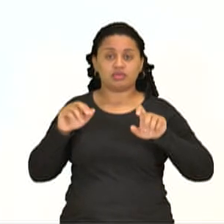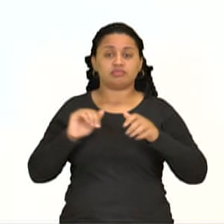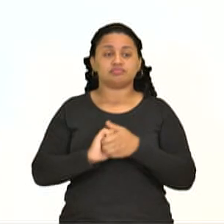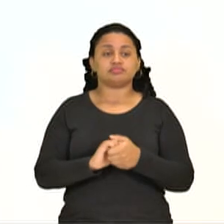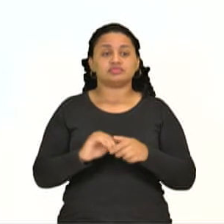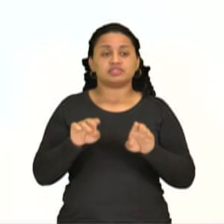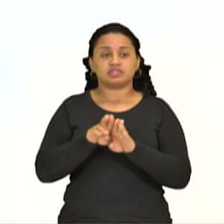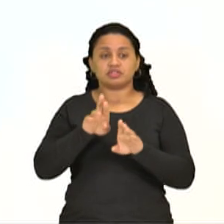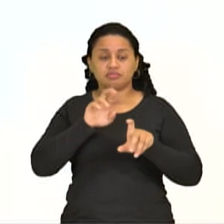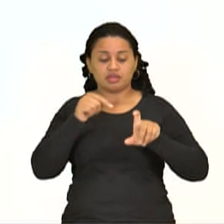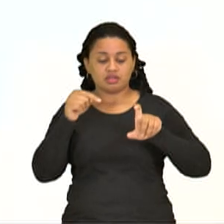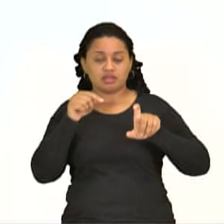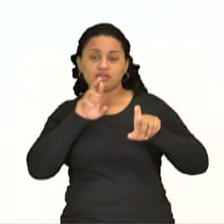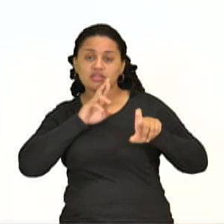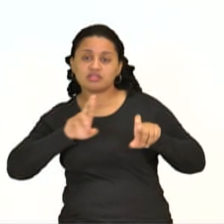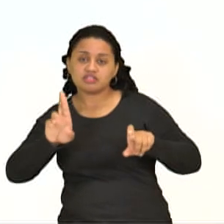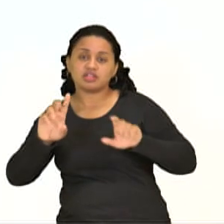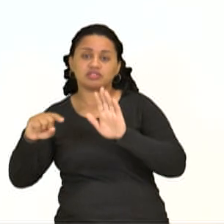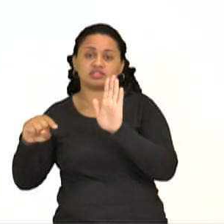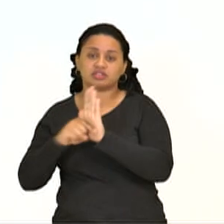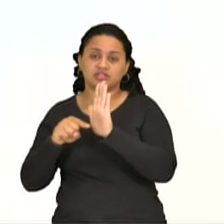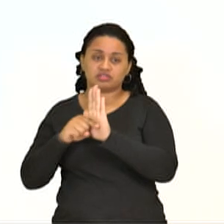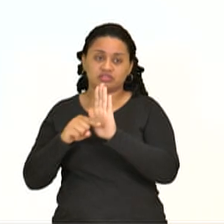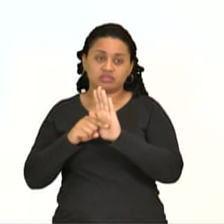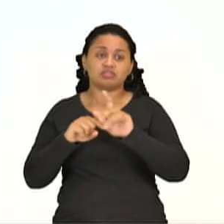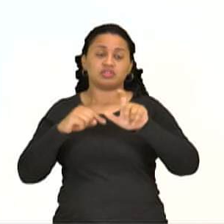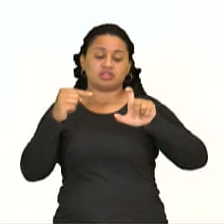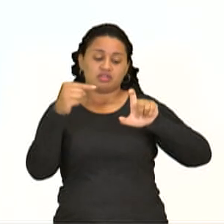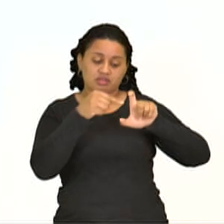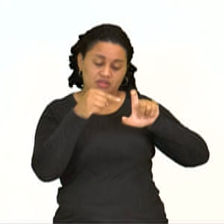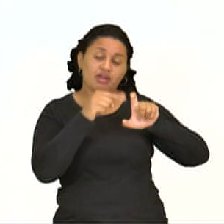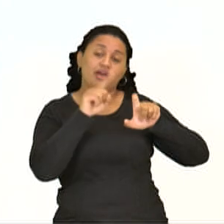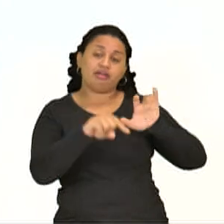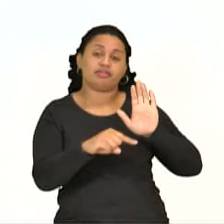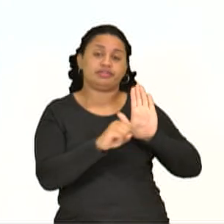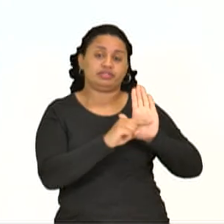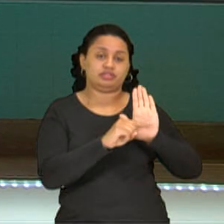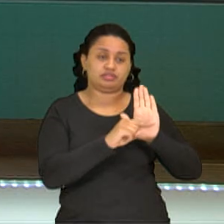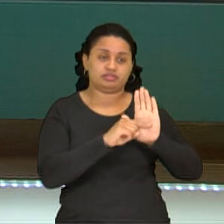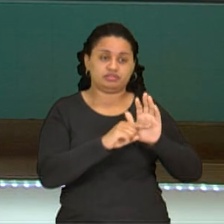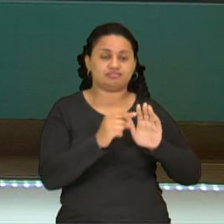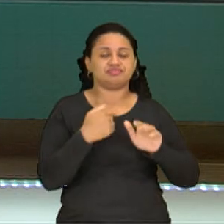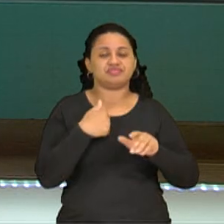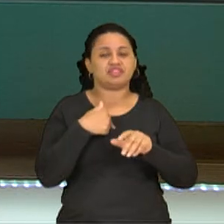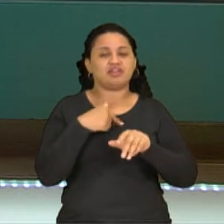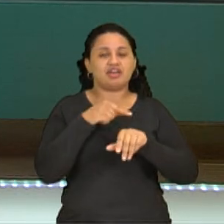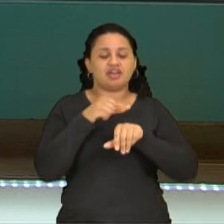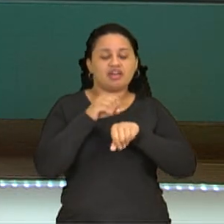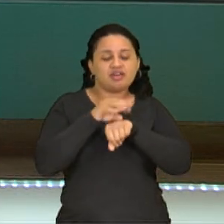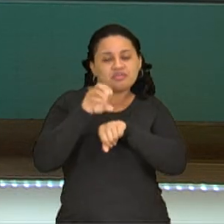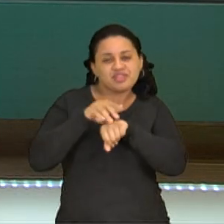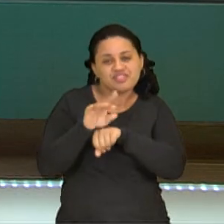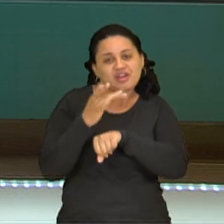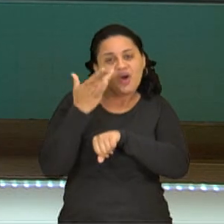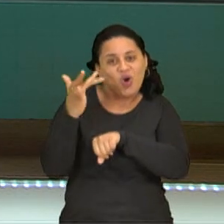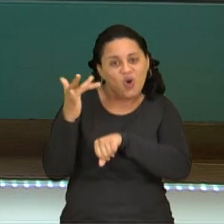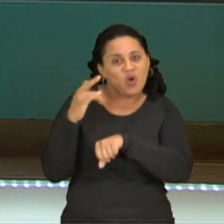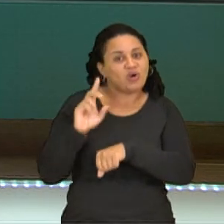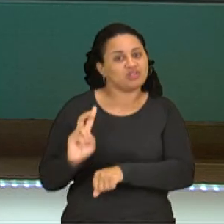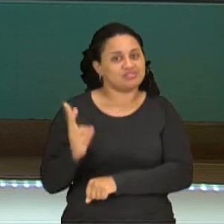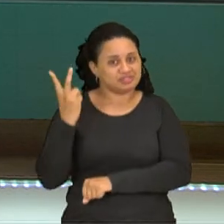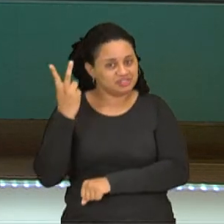resultado negativo só pode resultar numa base negativa. Então, isso é uma regrinha, uma dica de ouro,